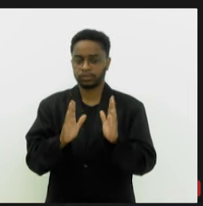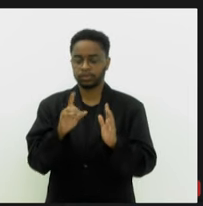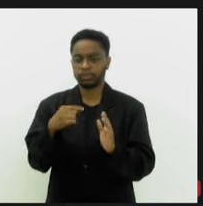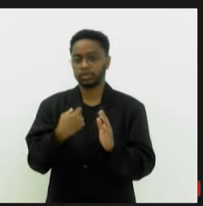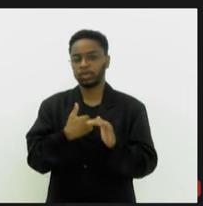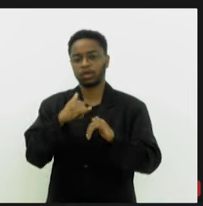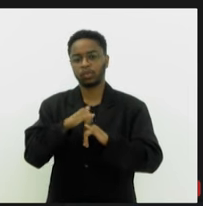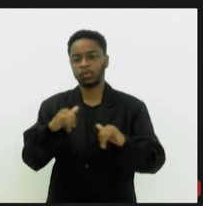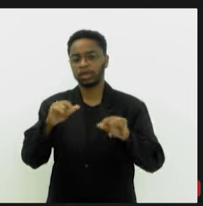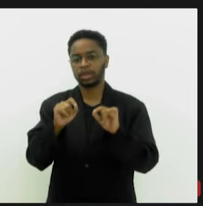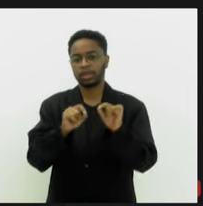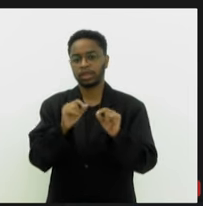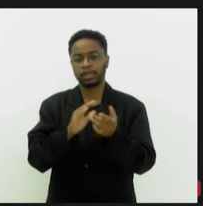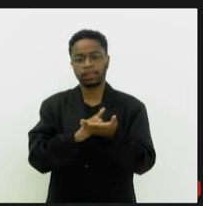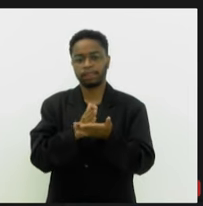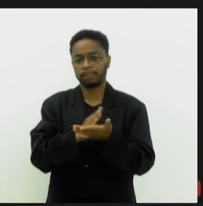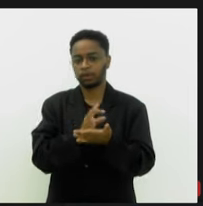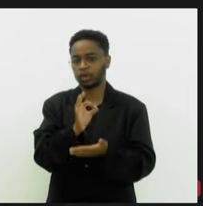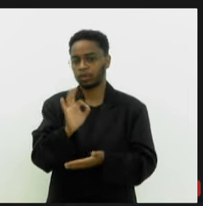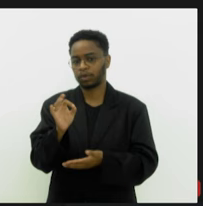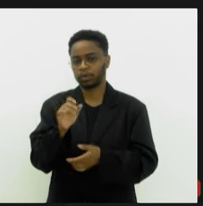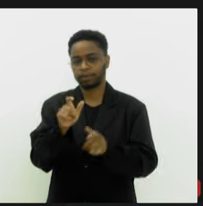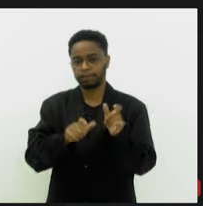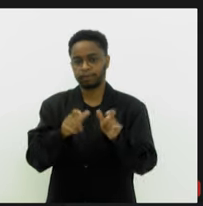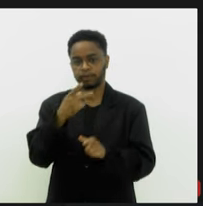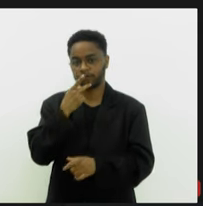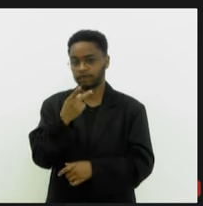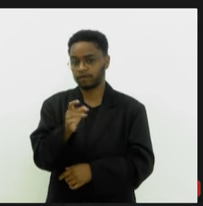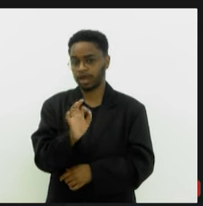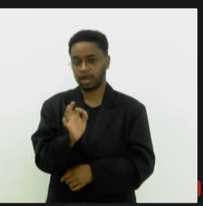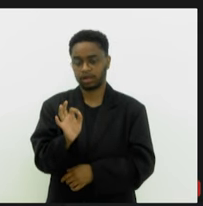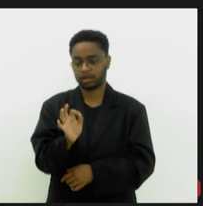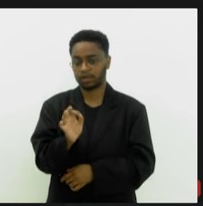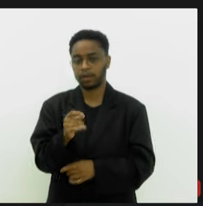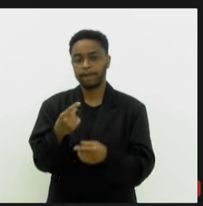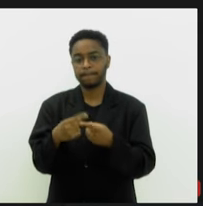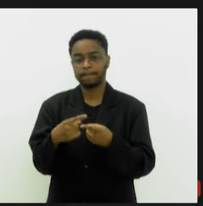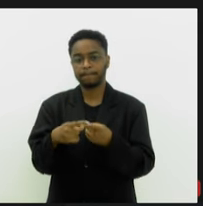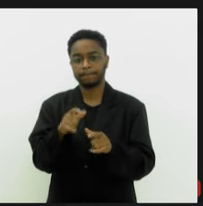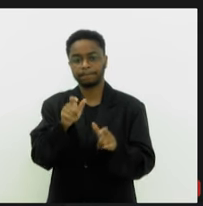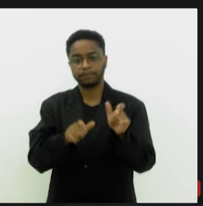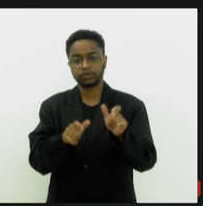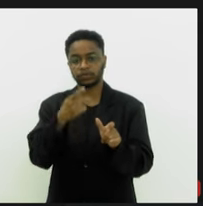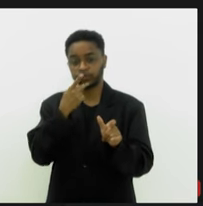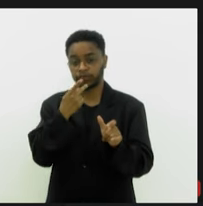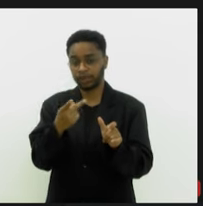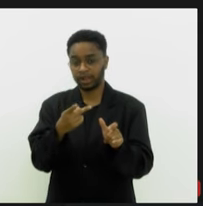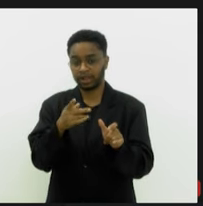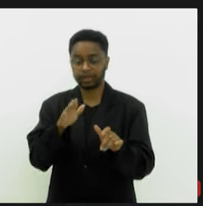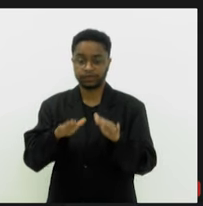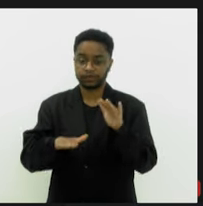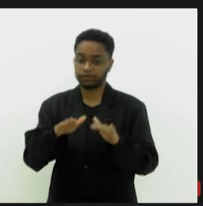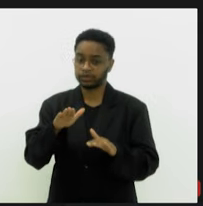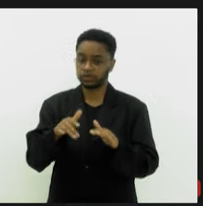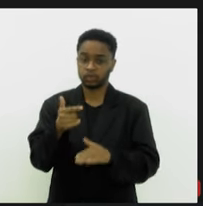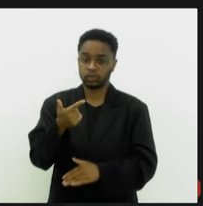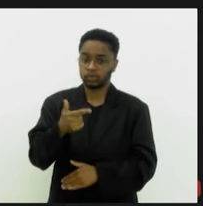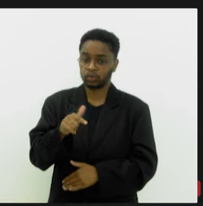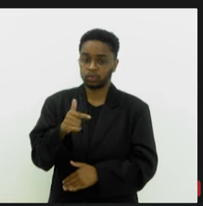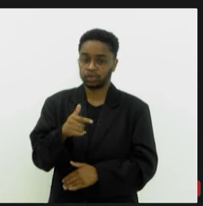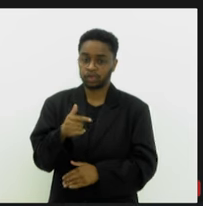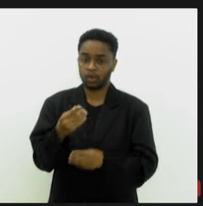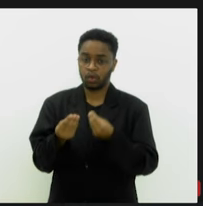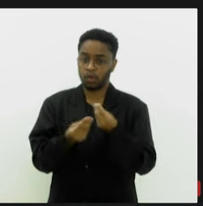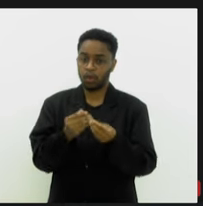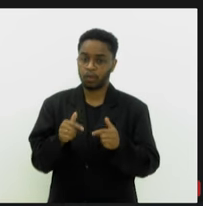se incomode com aqueles que falam, não é? Porque aqueles que falam normalmente não têm pernas e nem braços